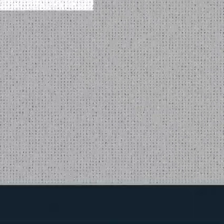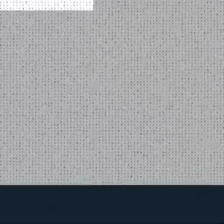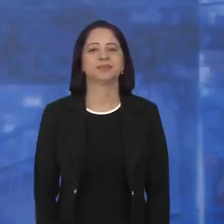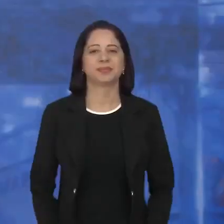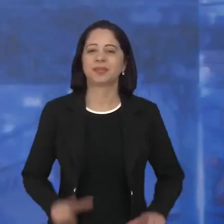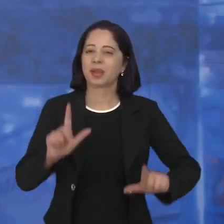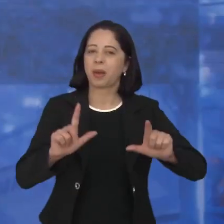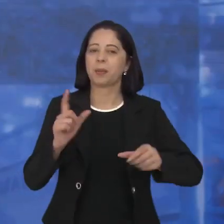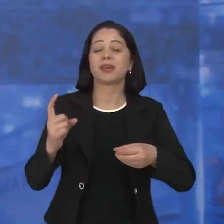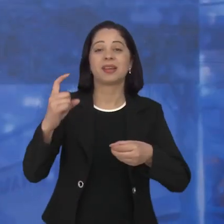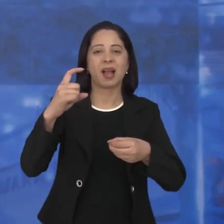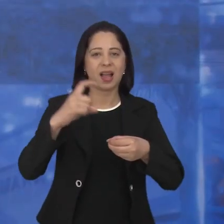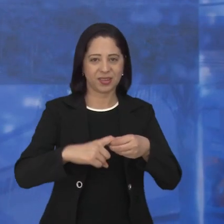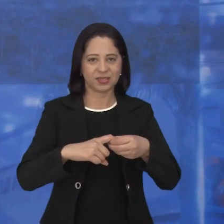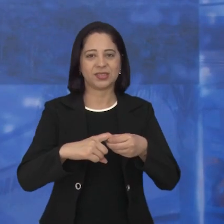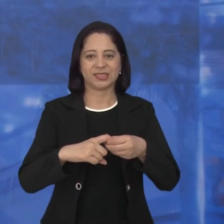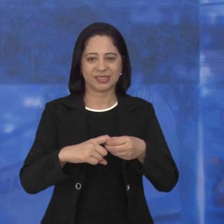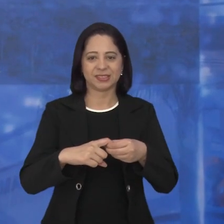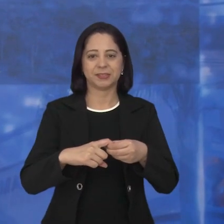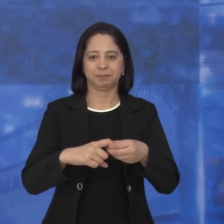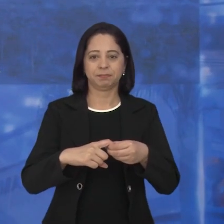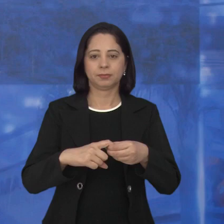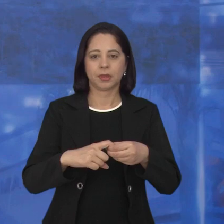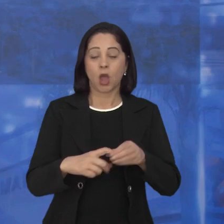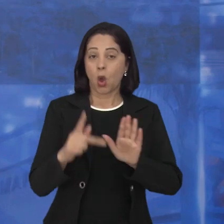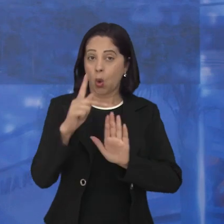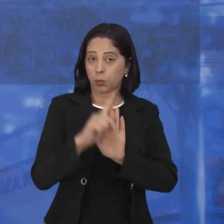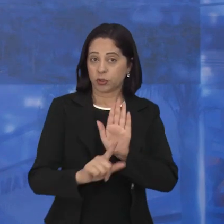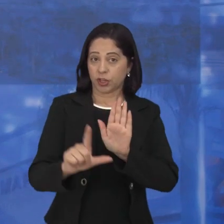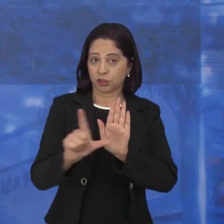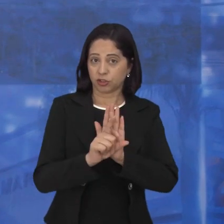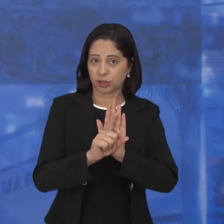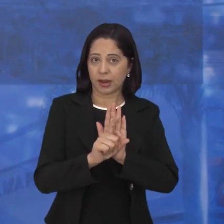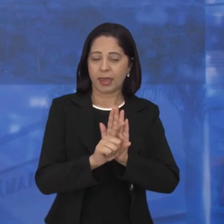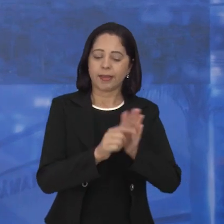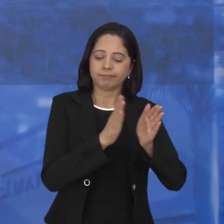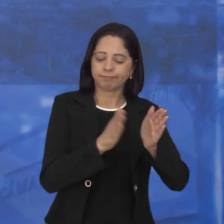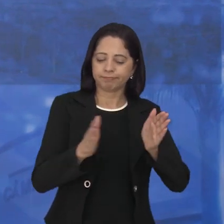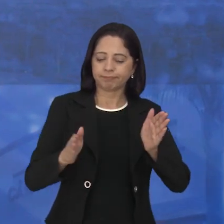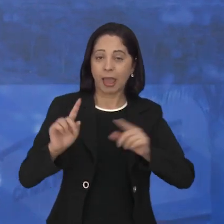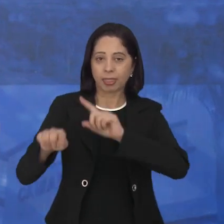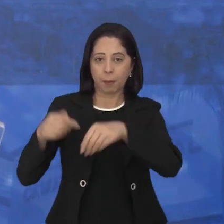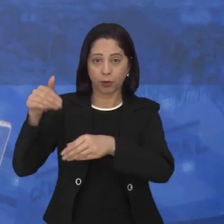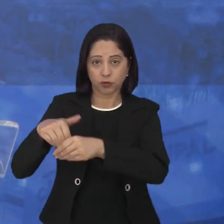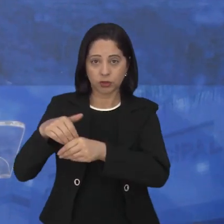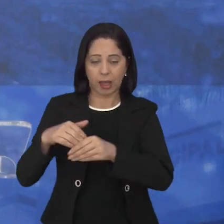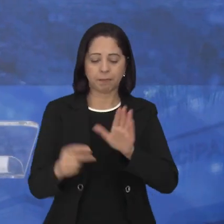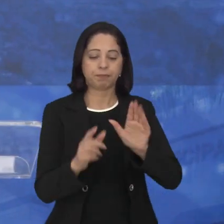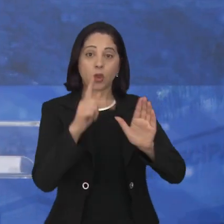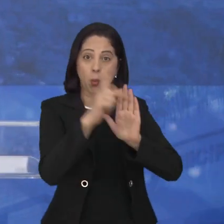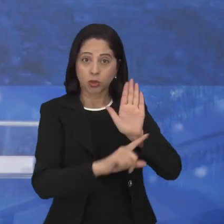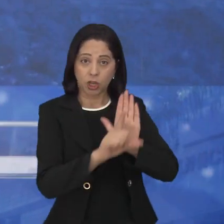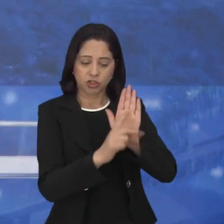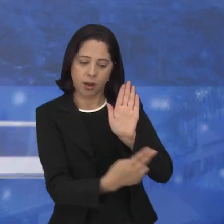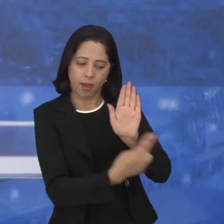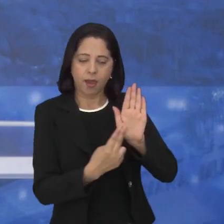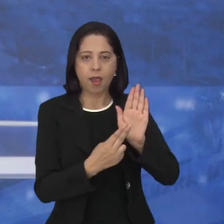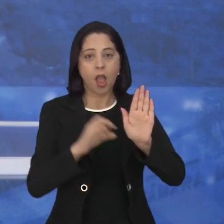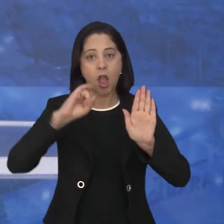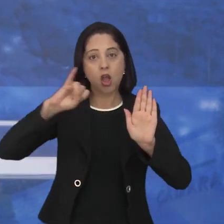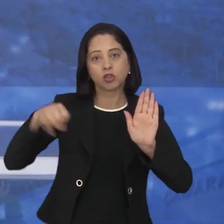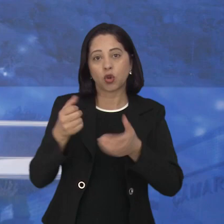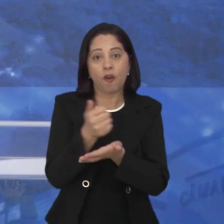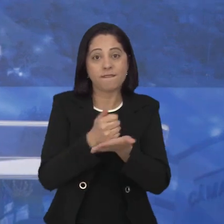já estamos de volta volta com o ação parlamentar e um projeto de lei que tramita na câmara de autoria do vereador Júnior da